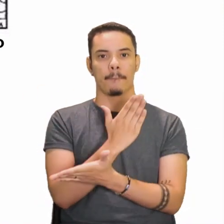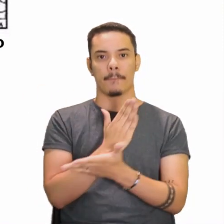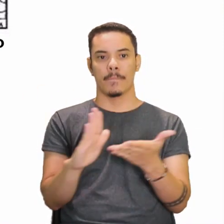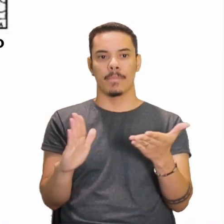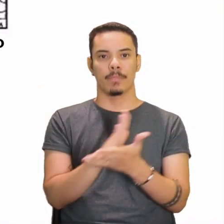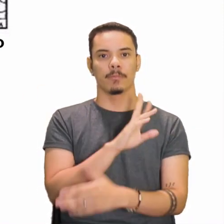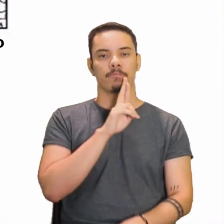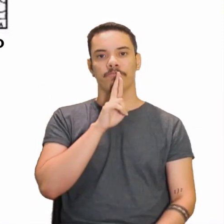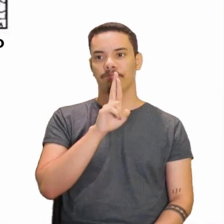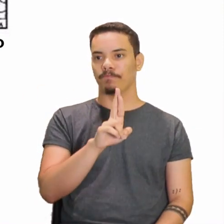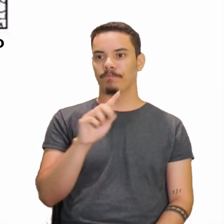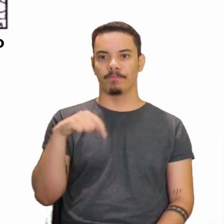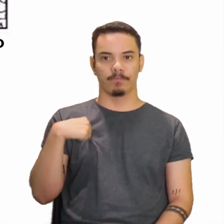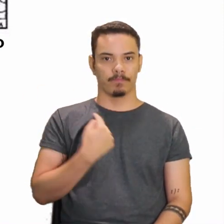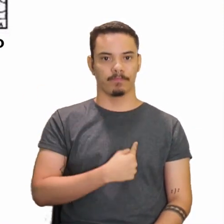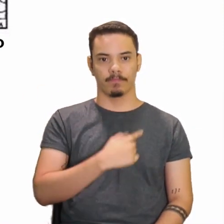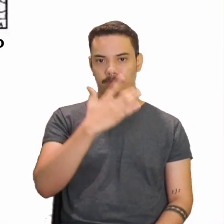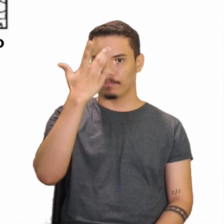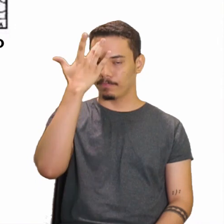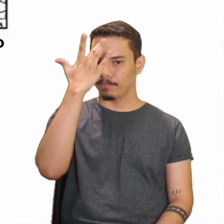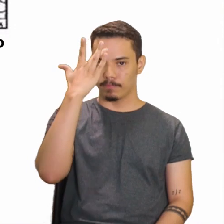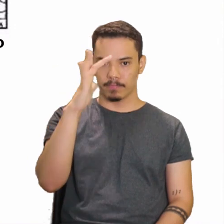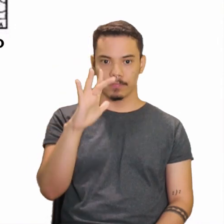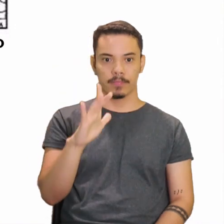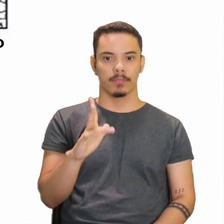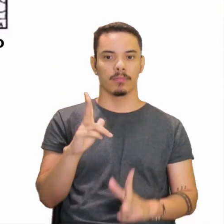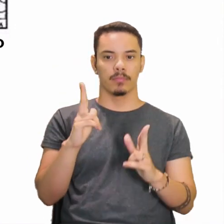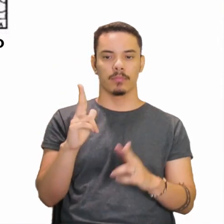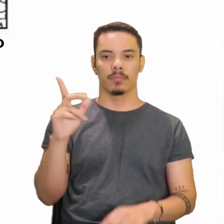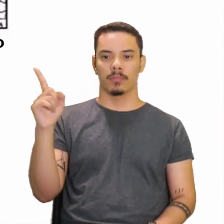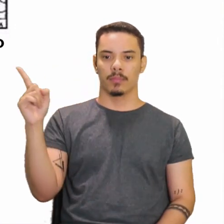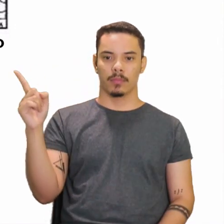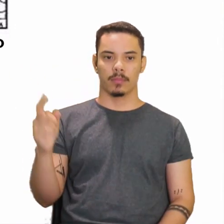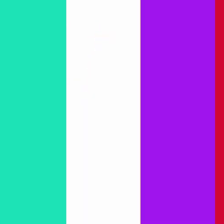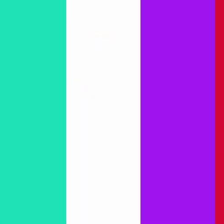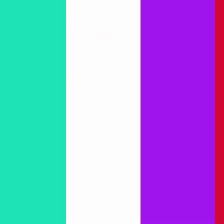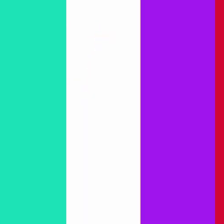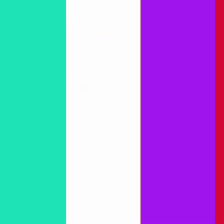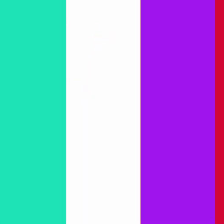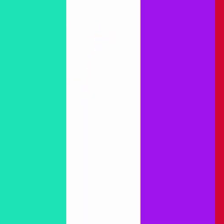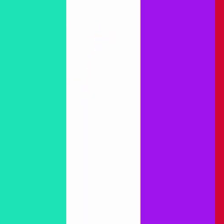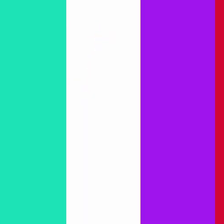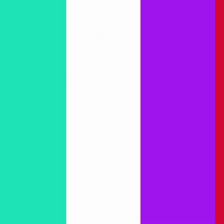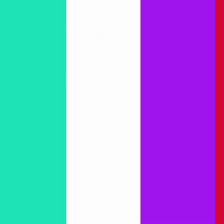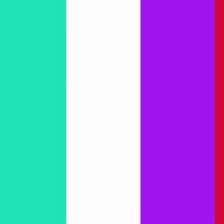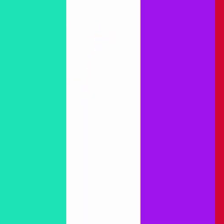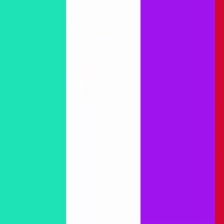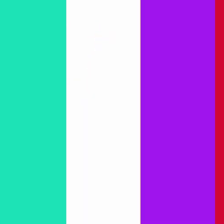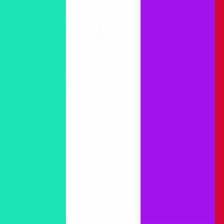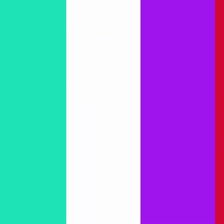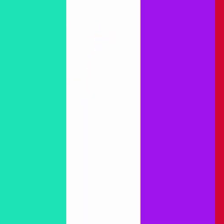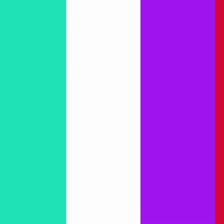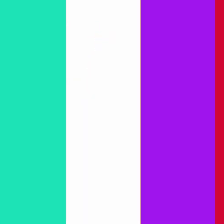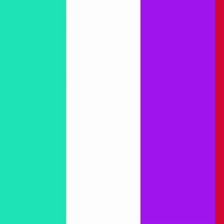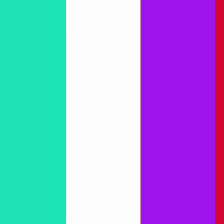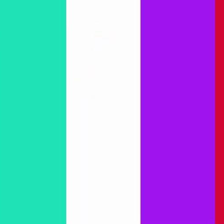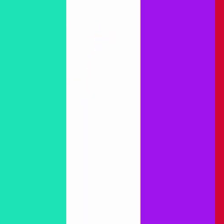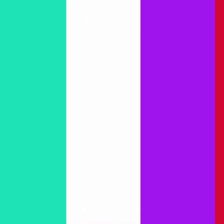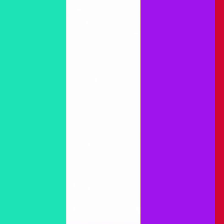resultados inesperados, como se vê nos quadrinhos abaixo. Chico,